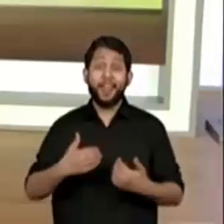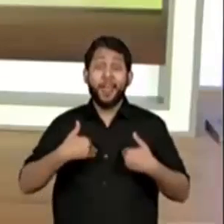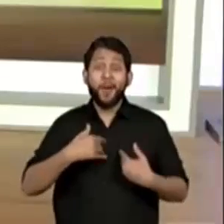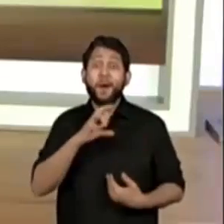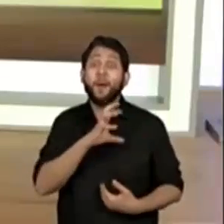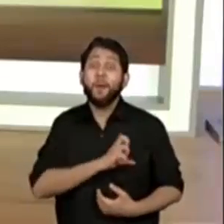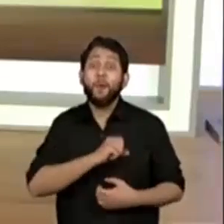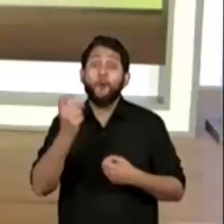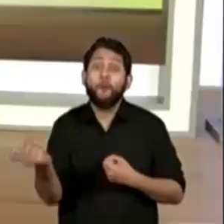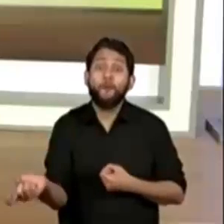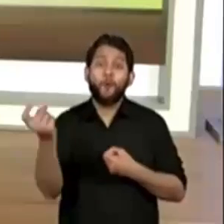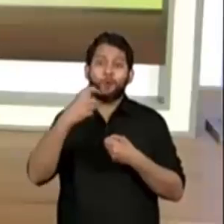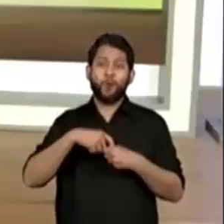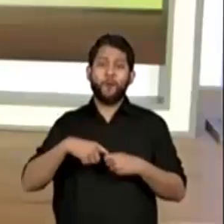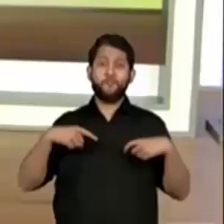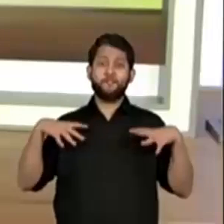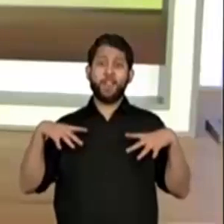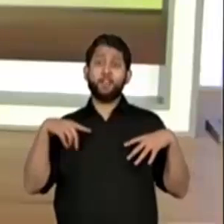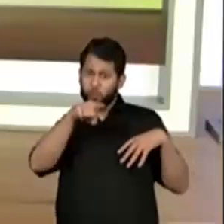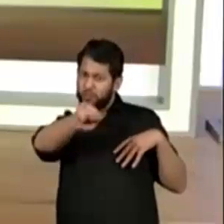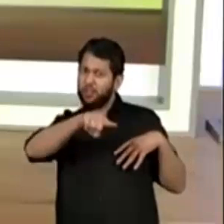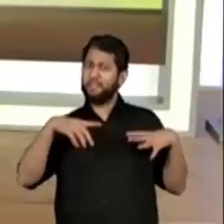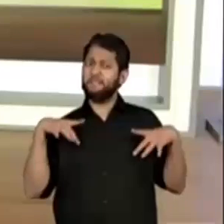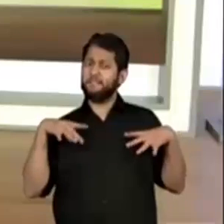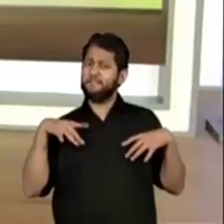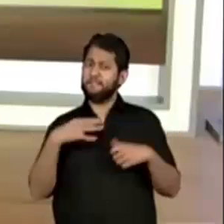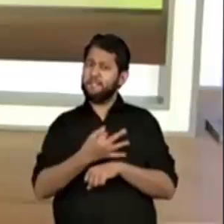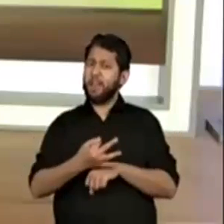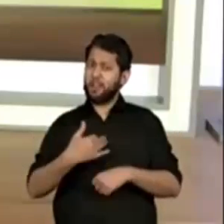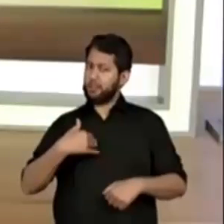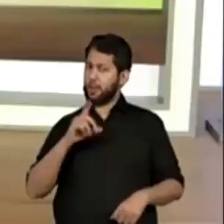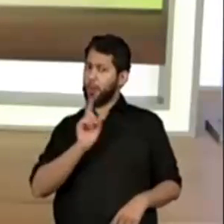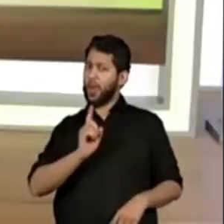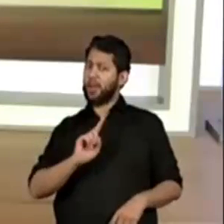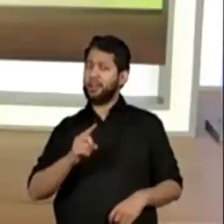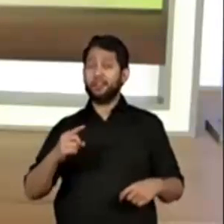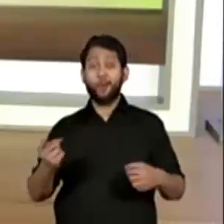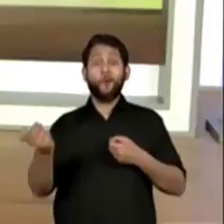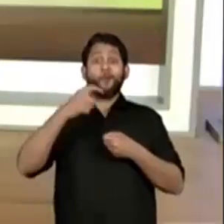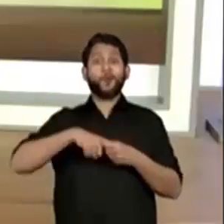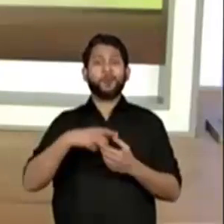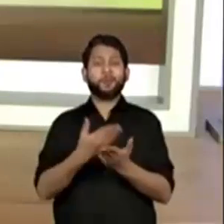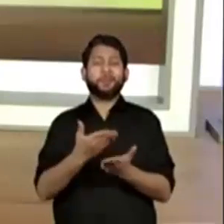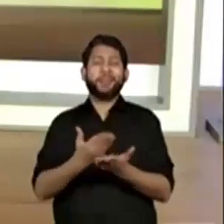das férias de vocês e não minha, aqui no quarto ano.